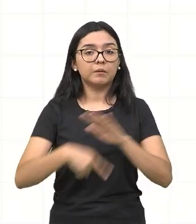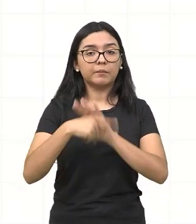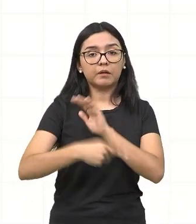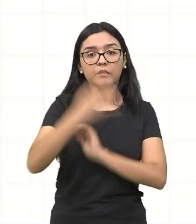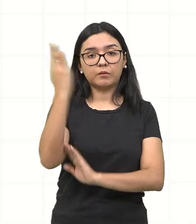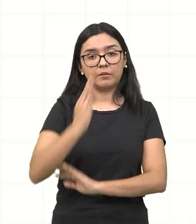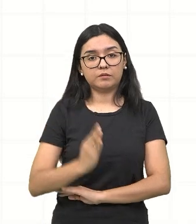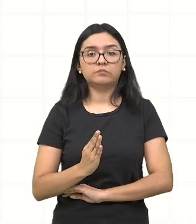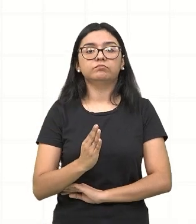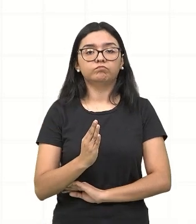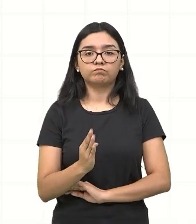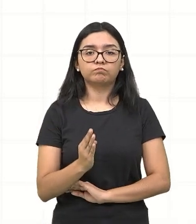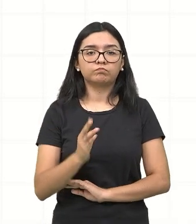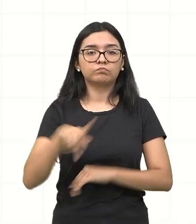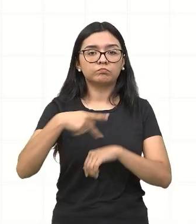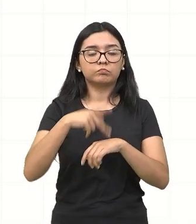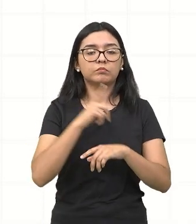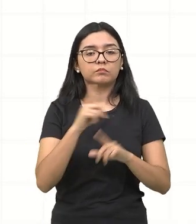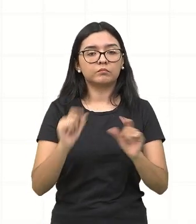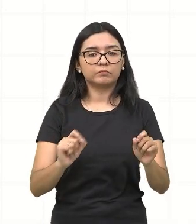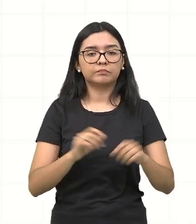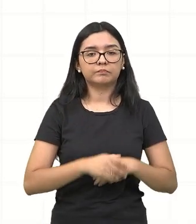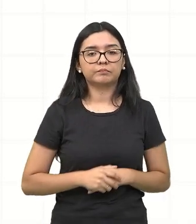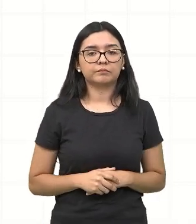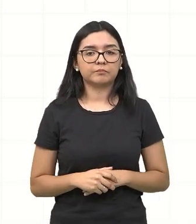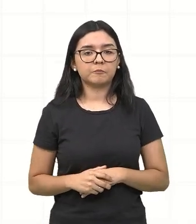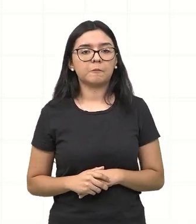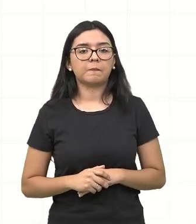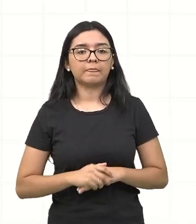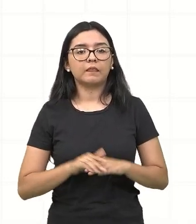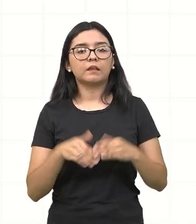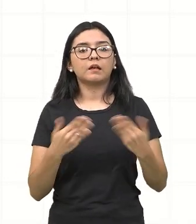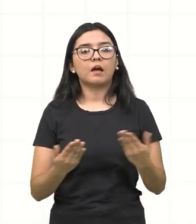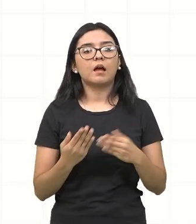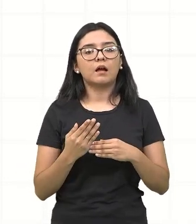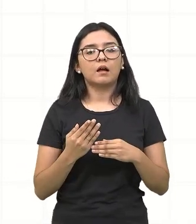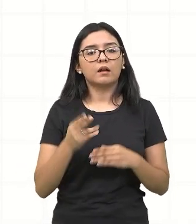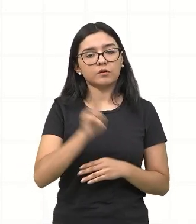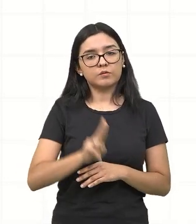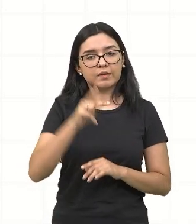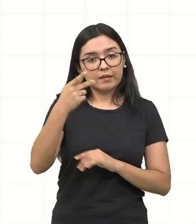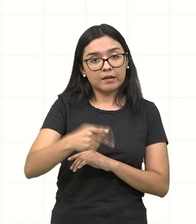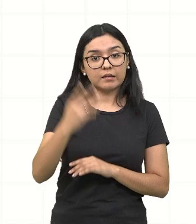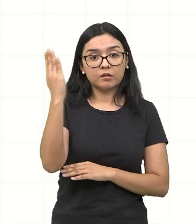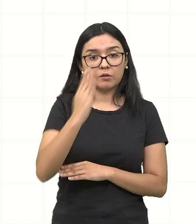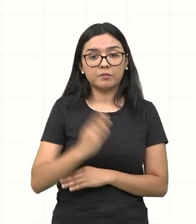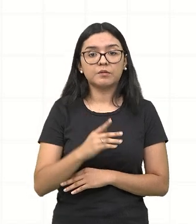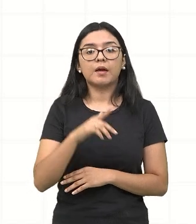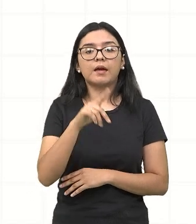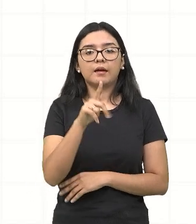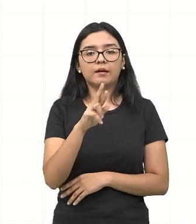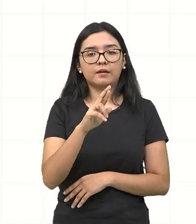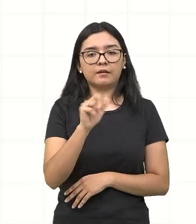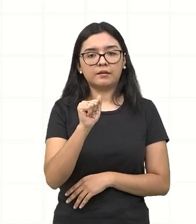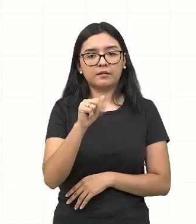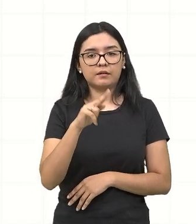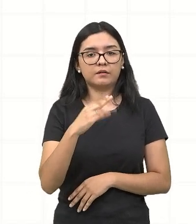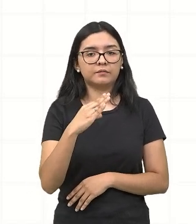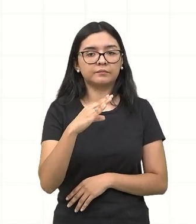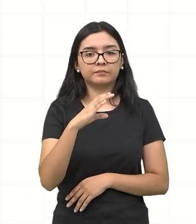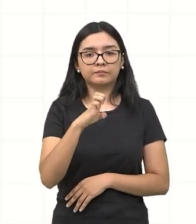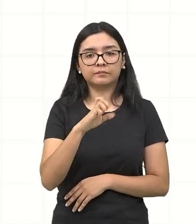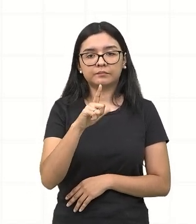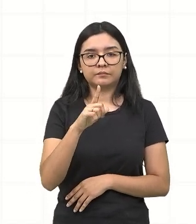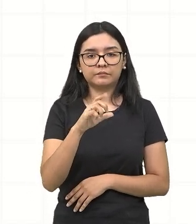Brasil, a unidade de medida de temperatura é graus Celsius. Memoriza já essa ideia